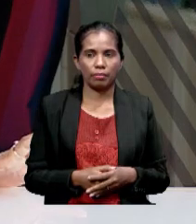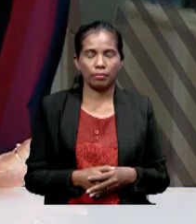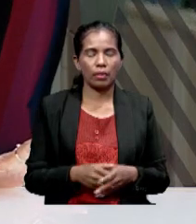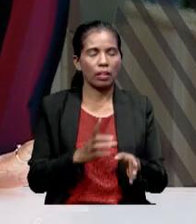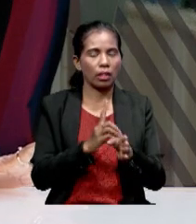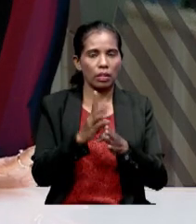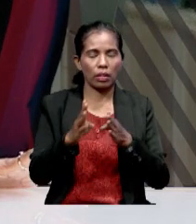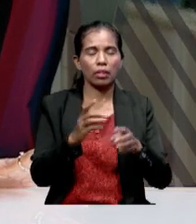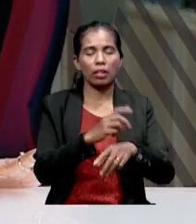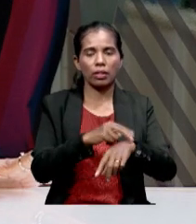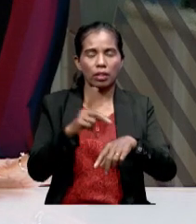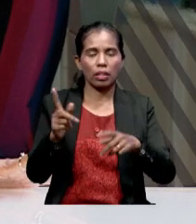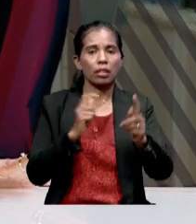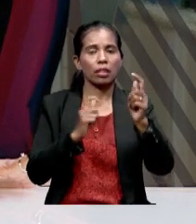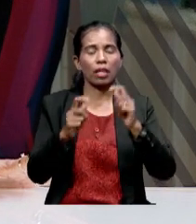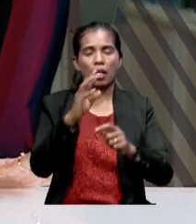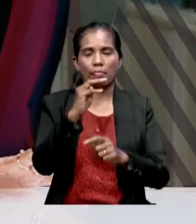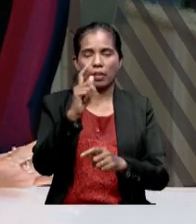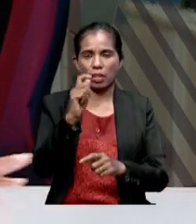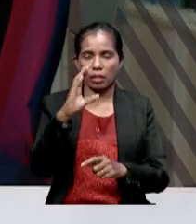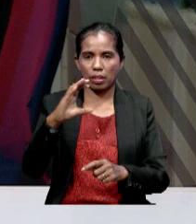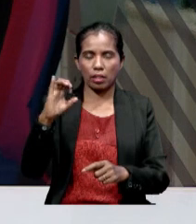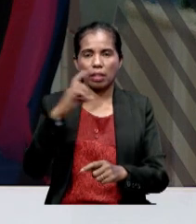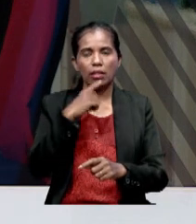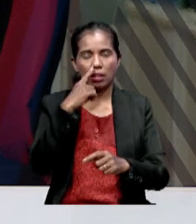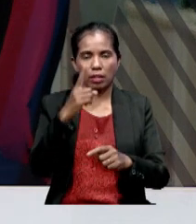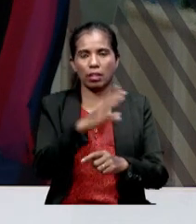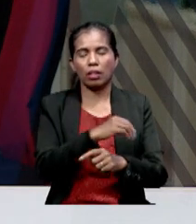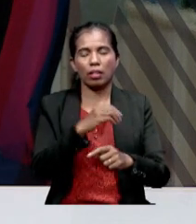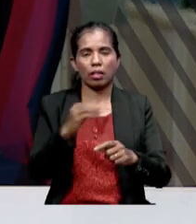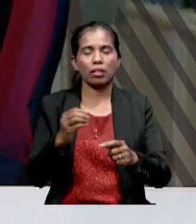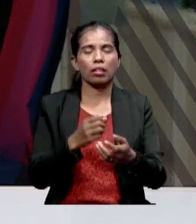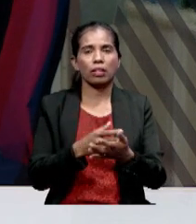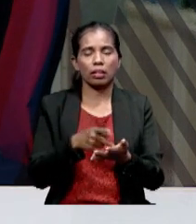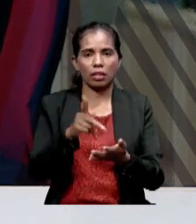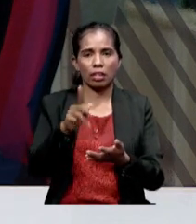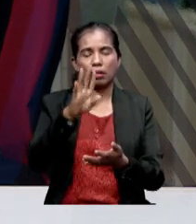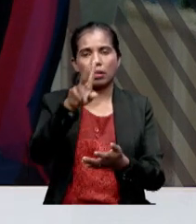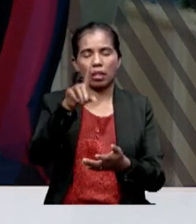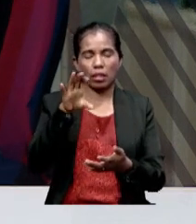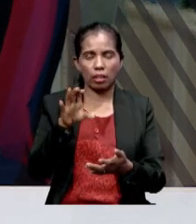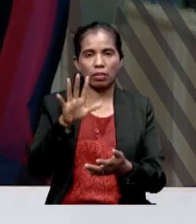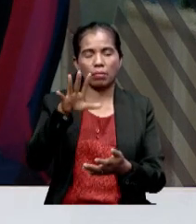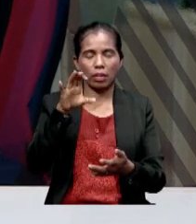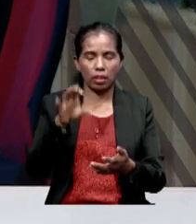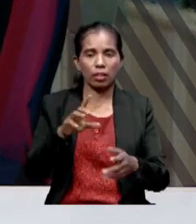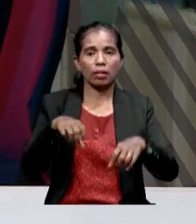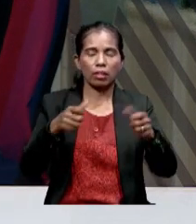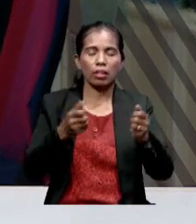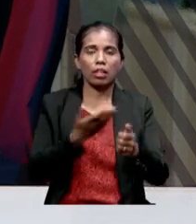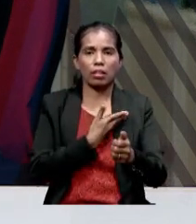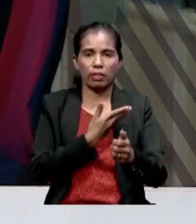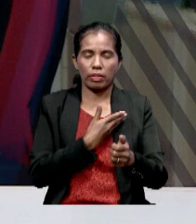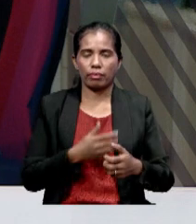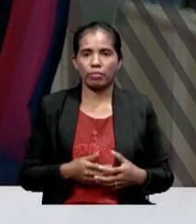Direção Nacional de Transporte Terrestre aplica multa entre a dólar atucida Toatos Lima para motorista Siranebe Hassai Tarifa Transporte Público.